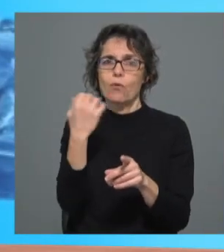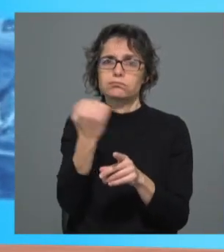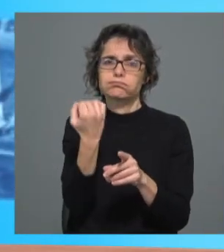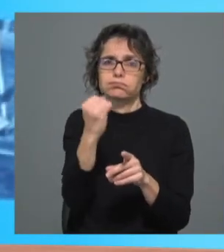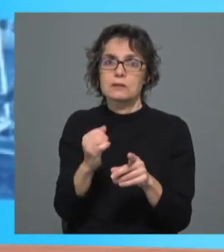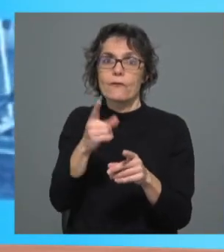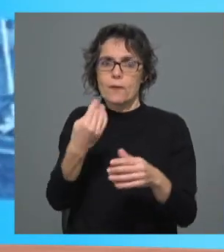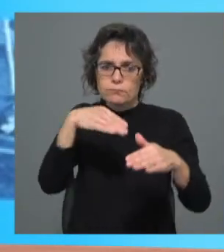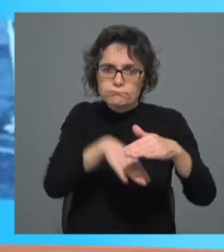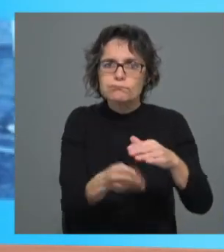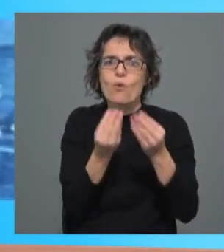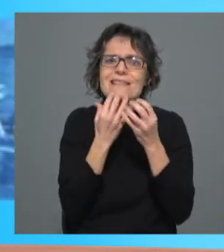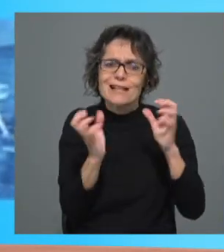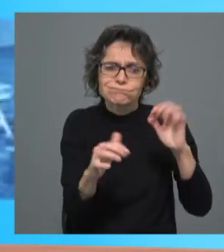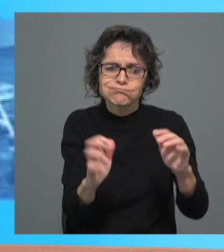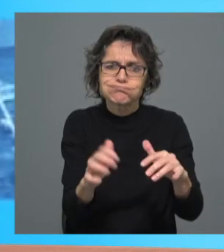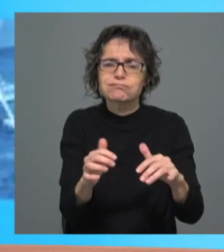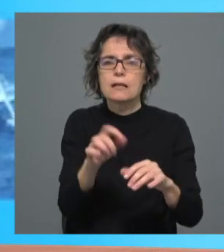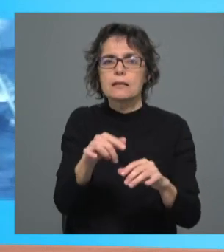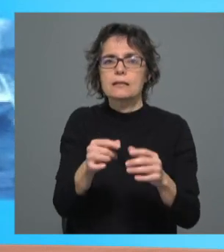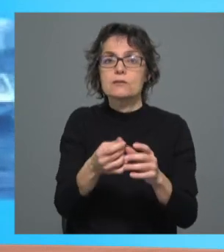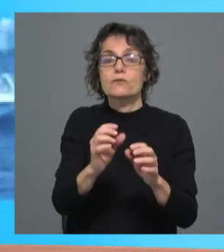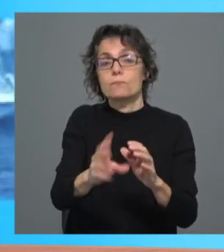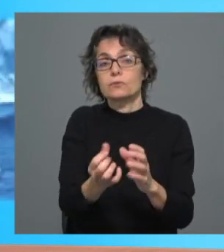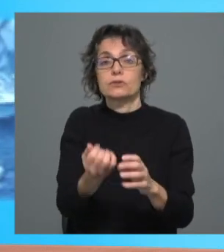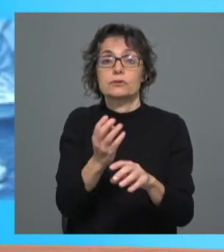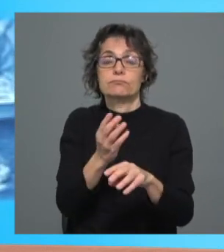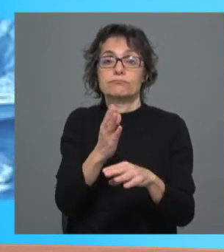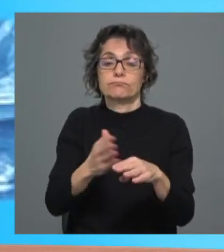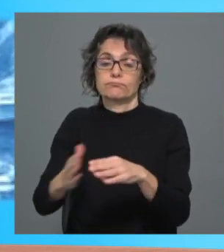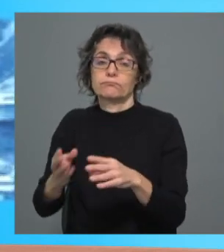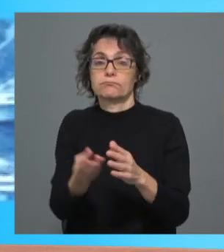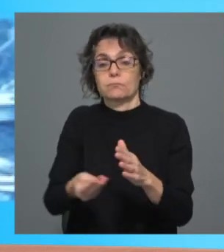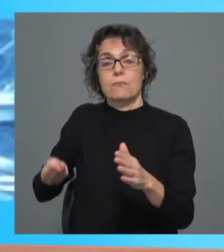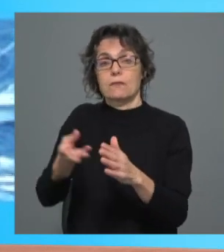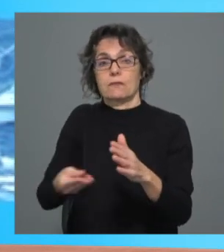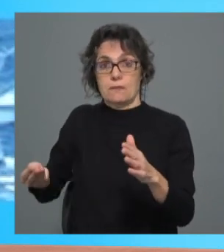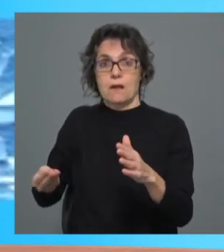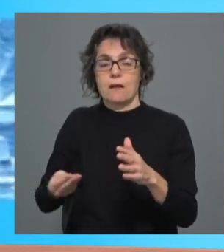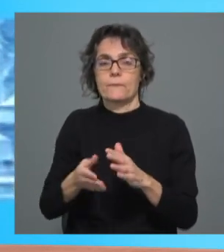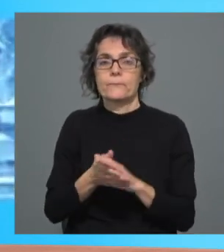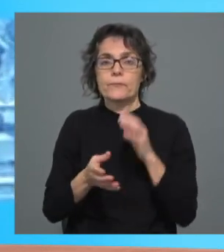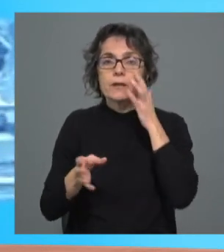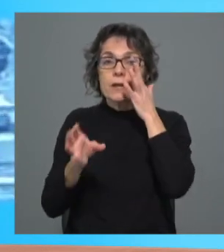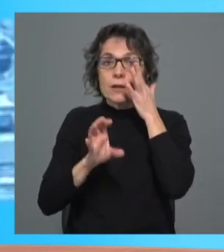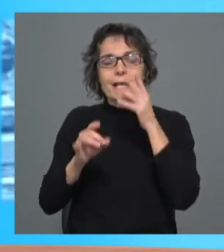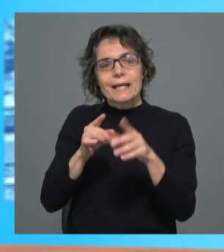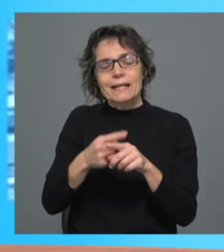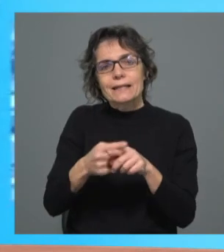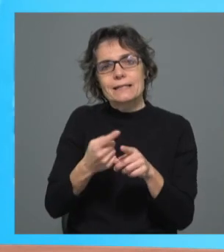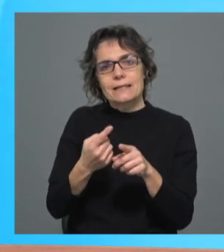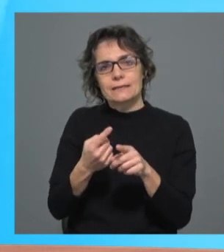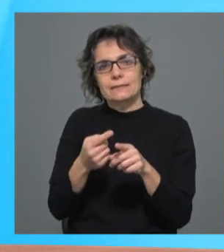enterravam-no na salgadeira e iam tirando à medida das suas necessidades. Portanto, isto é interessante.